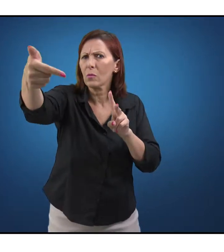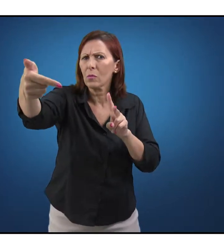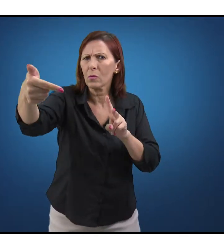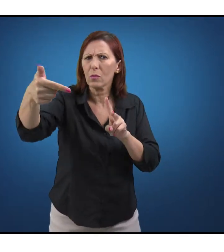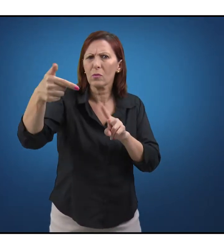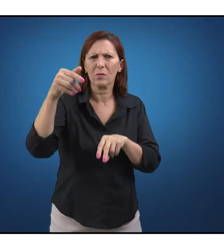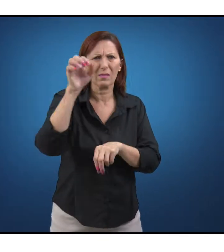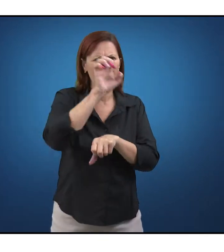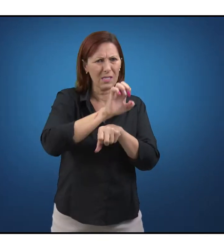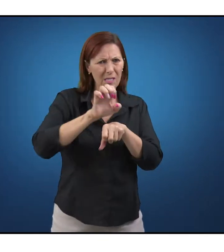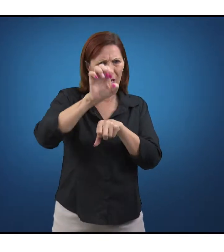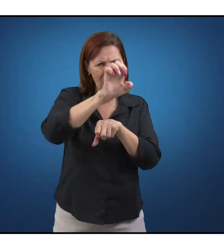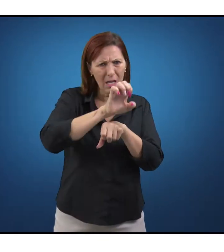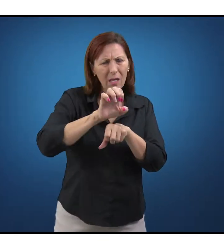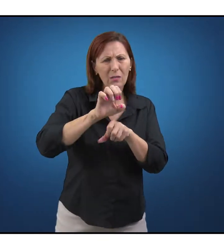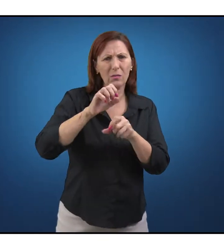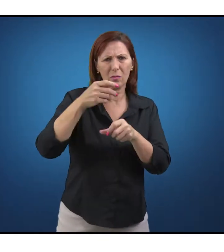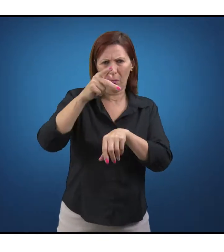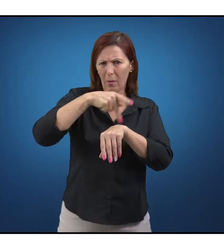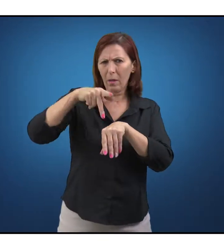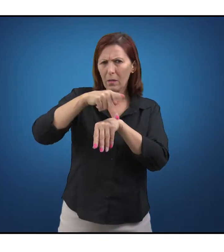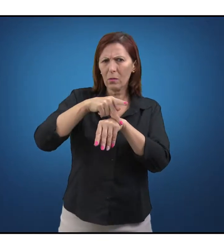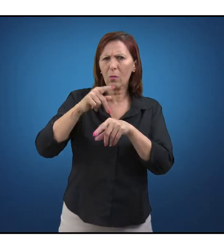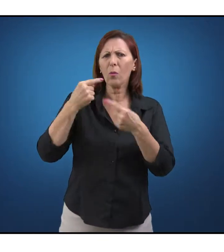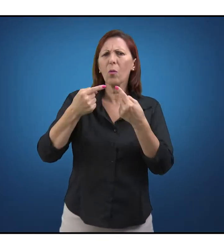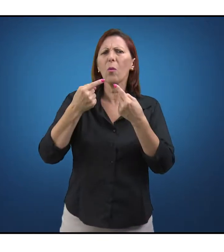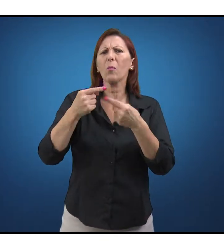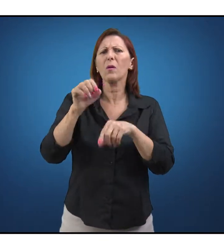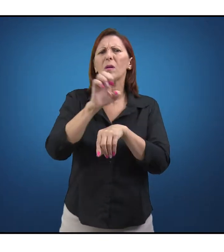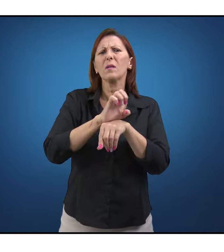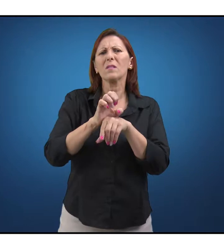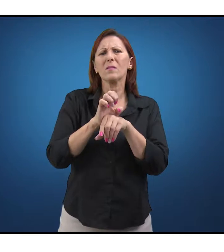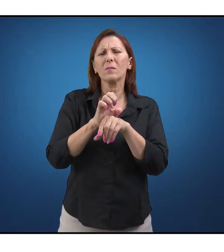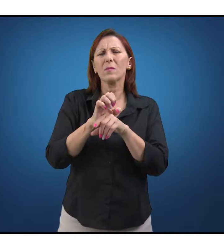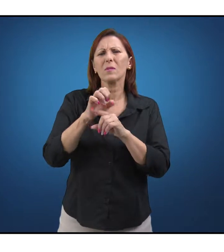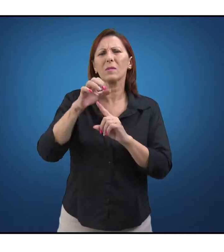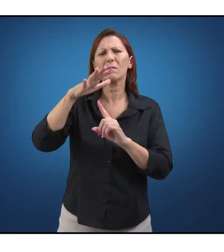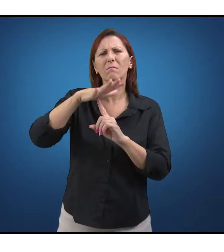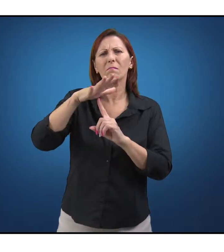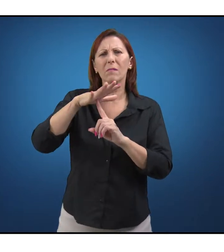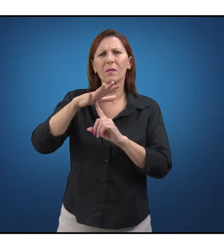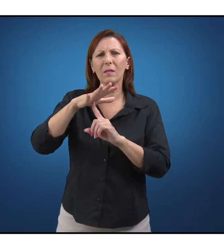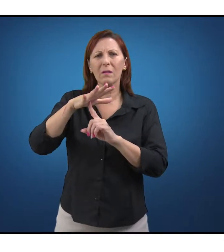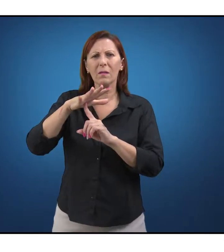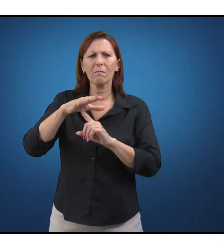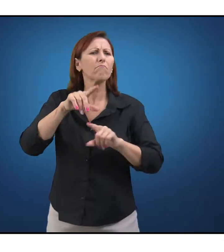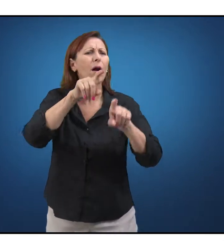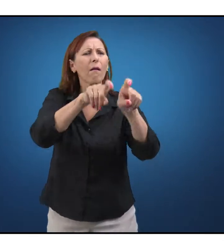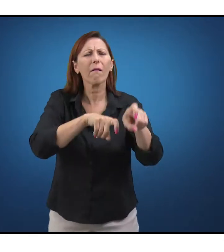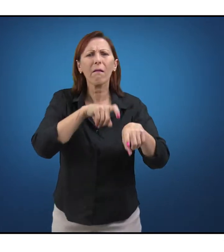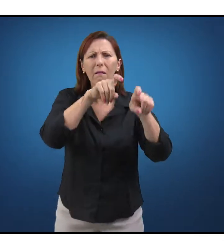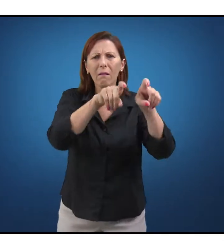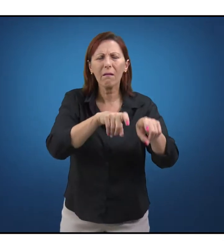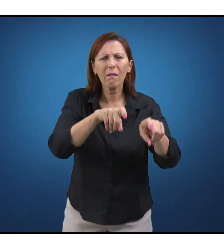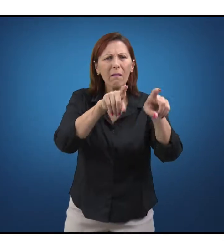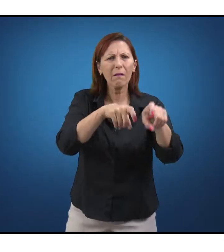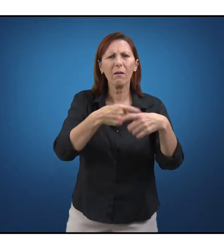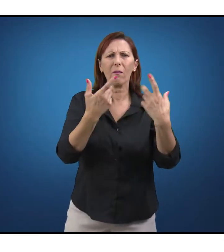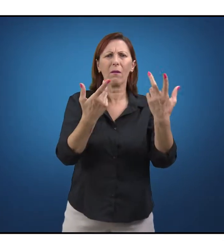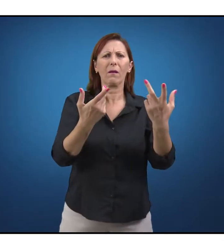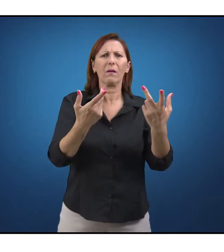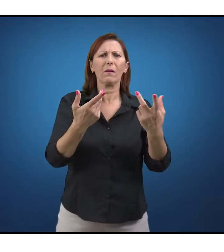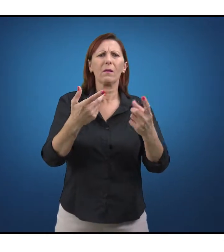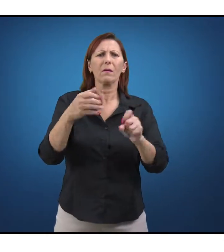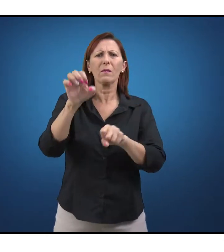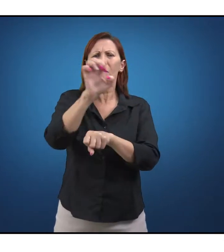nosso país, dos outros estados, como um estado de recanto, como um estado agrícola, onde o